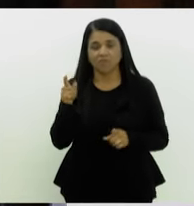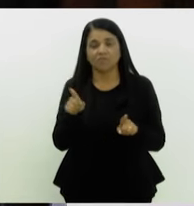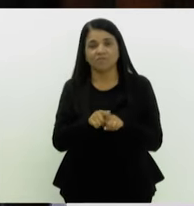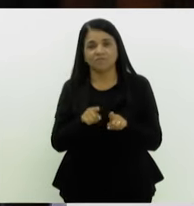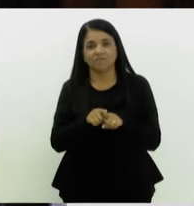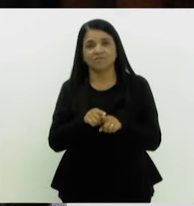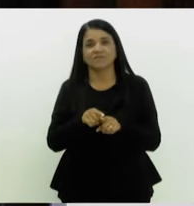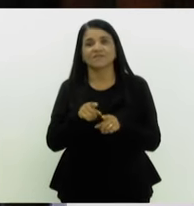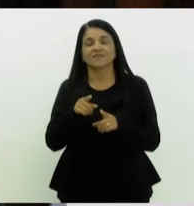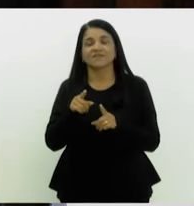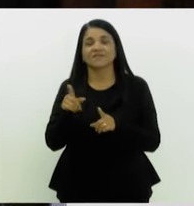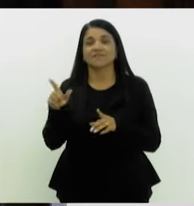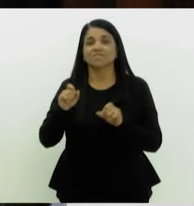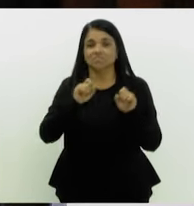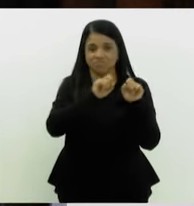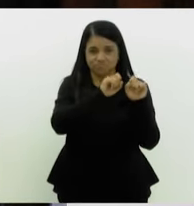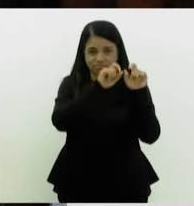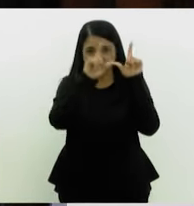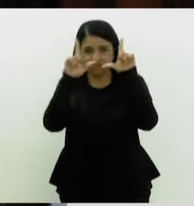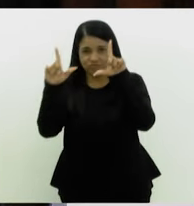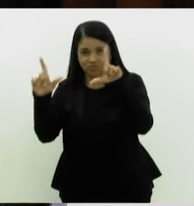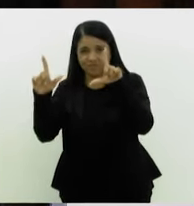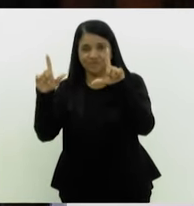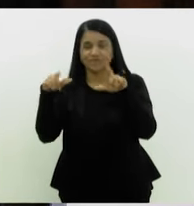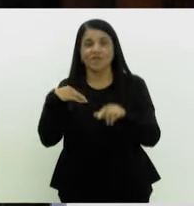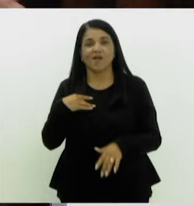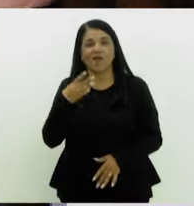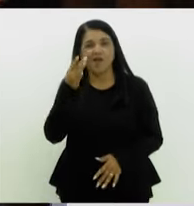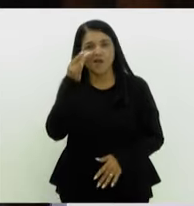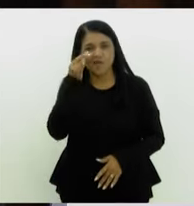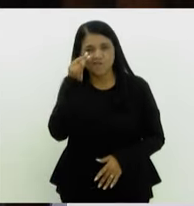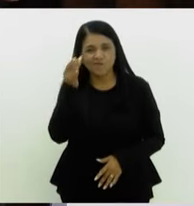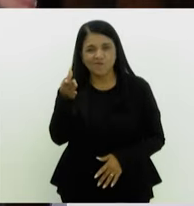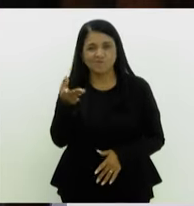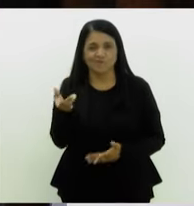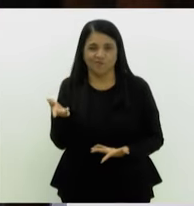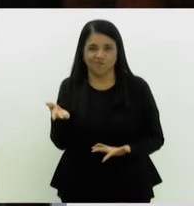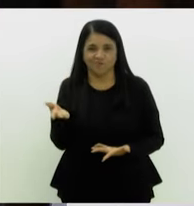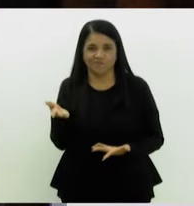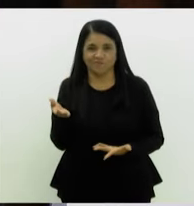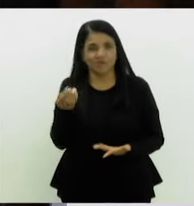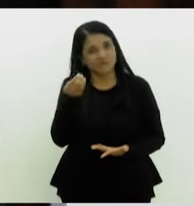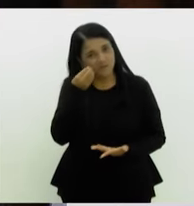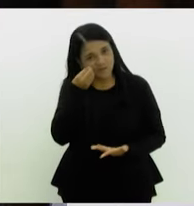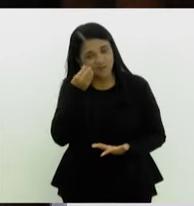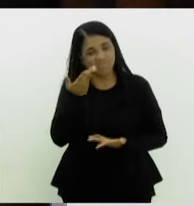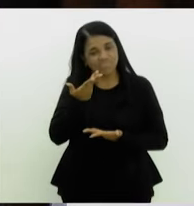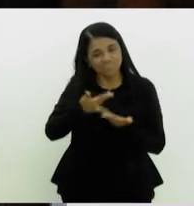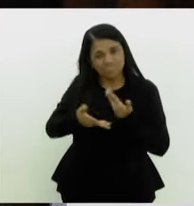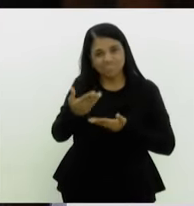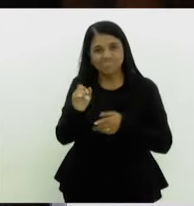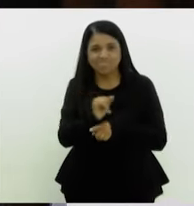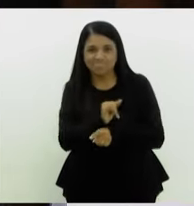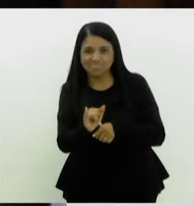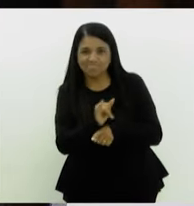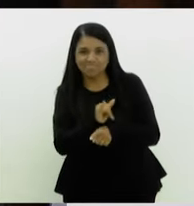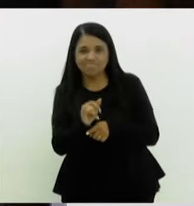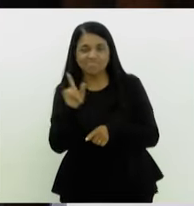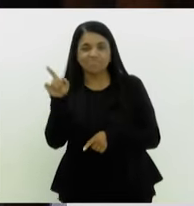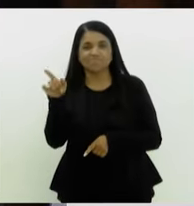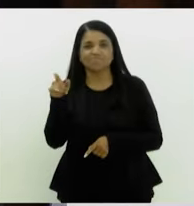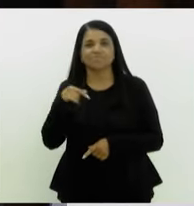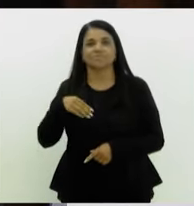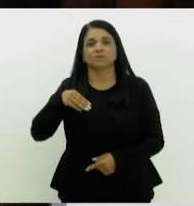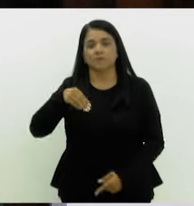ao vivo dar um abraço na turma é o jeito a gente vai fazendo assim né porque ela tá lá em Mato